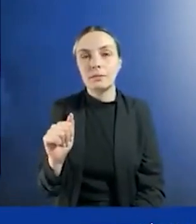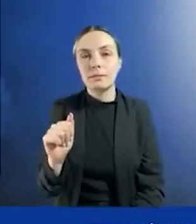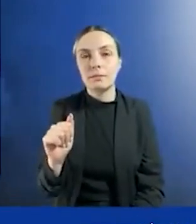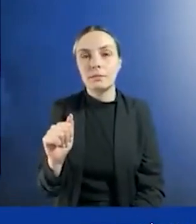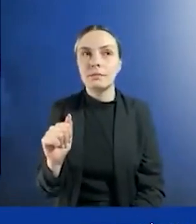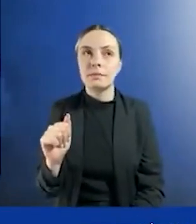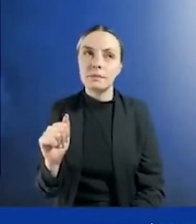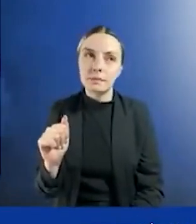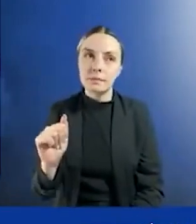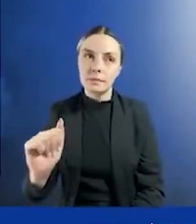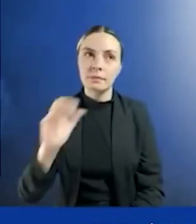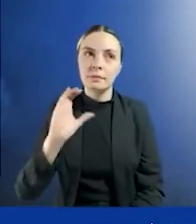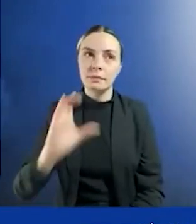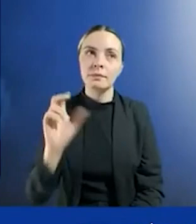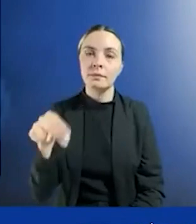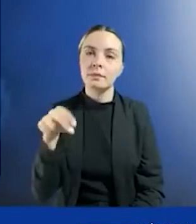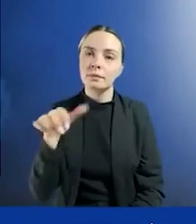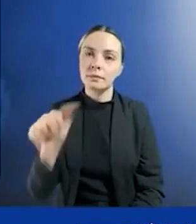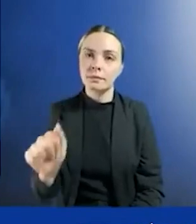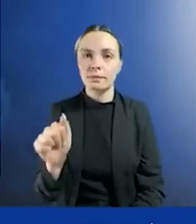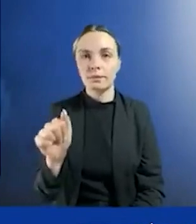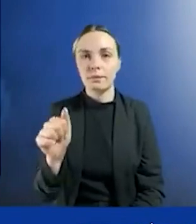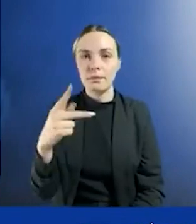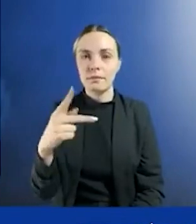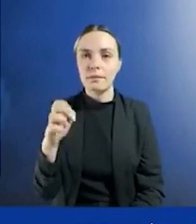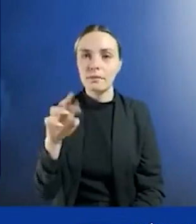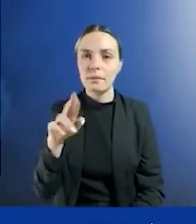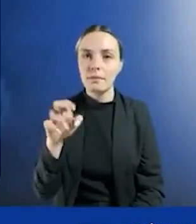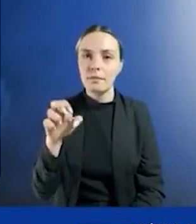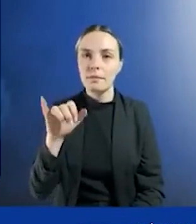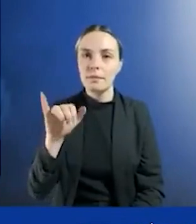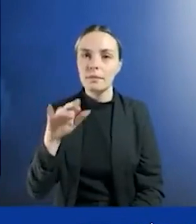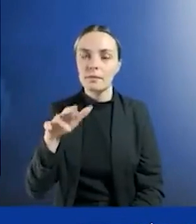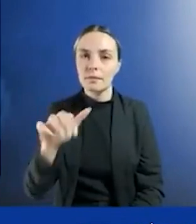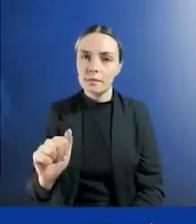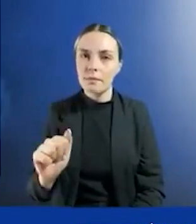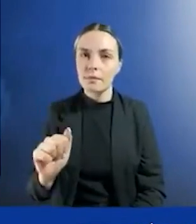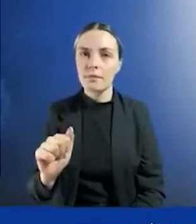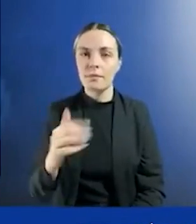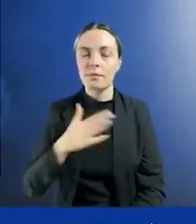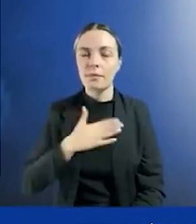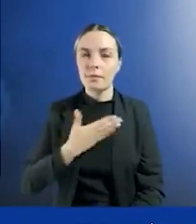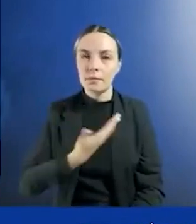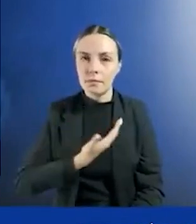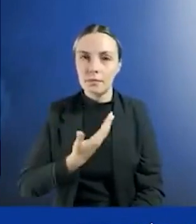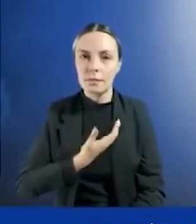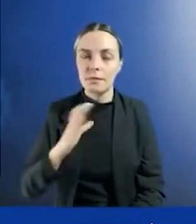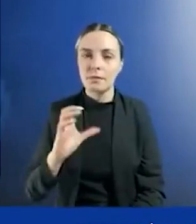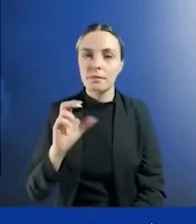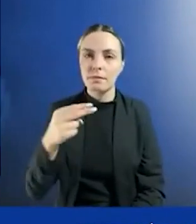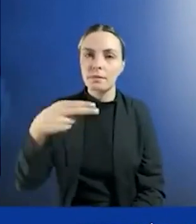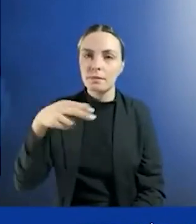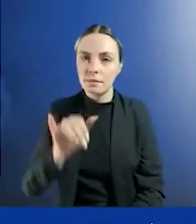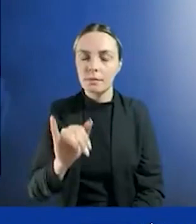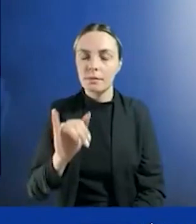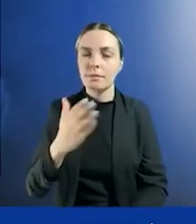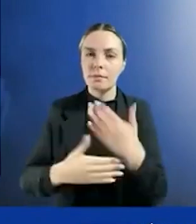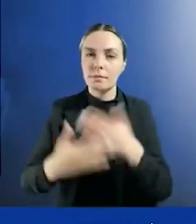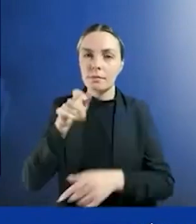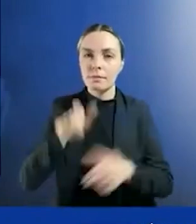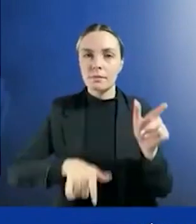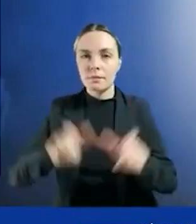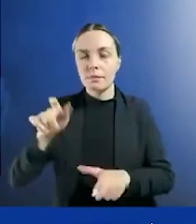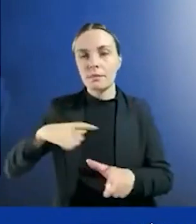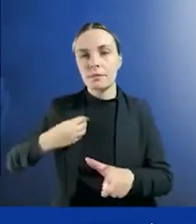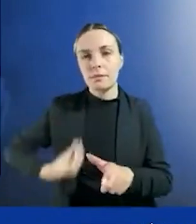CNA, Gedeão Pereira e Antônio de Salvo. Meu amigo pela CNI, Marcelo Tomé, e senhoras e senhores que estão aqui,